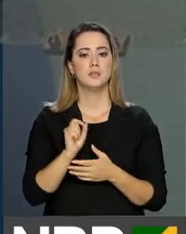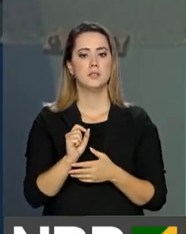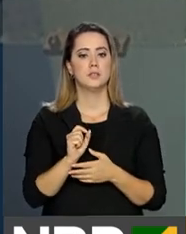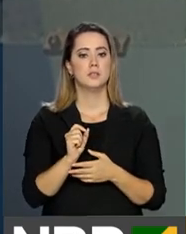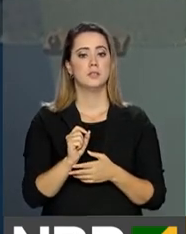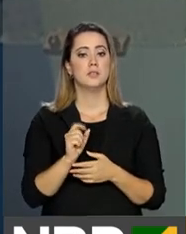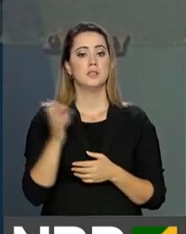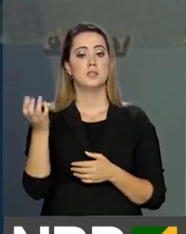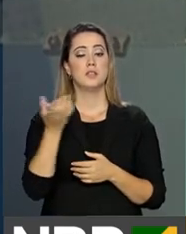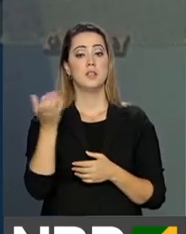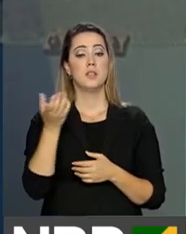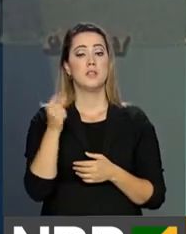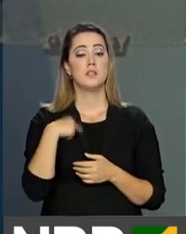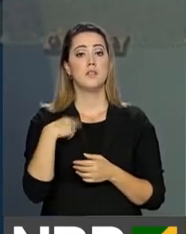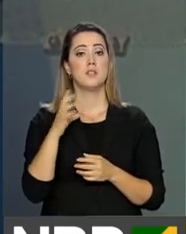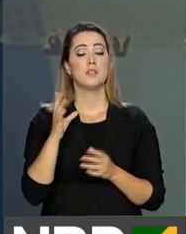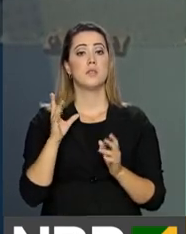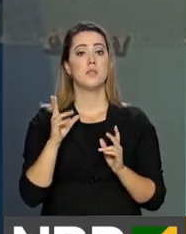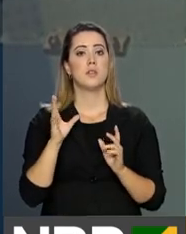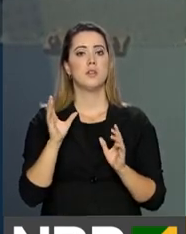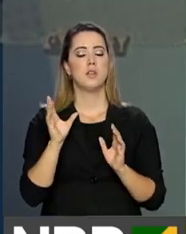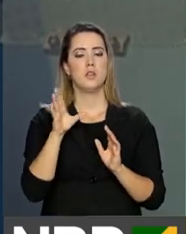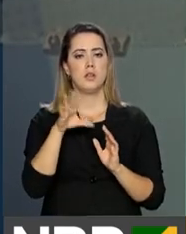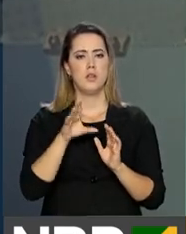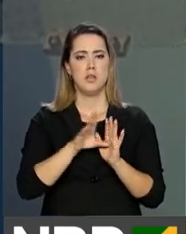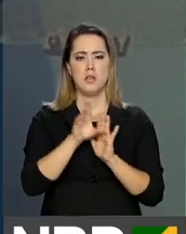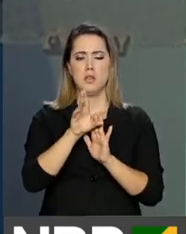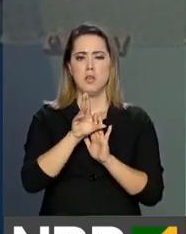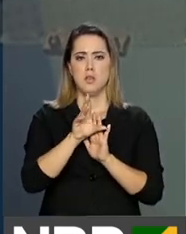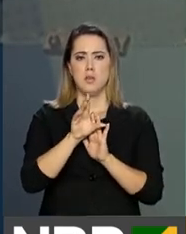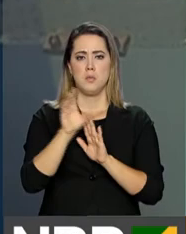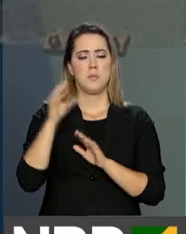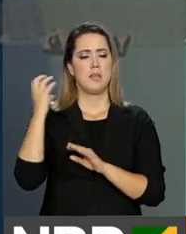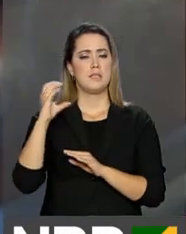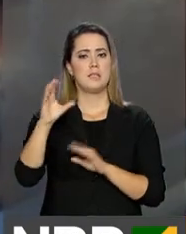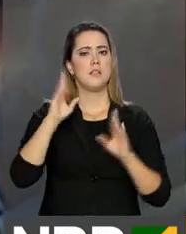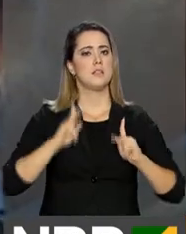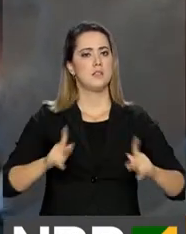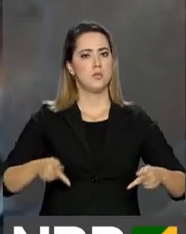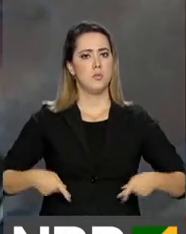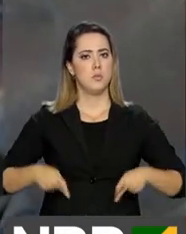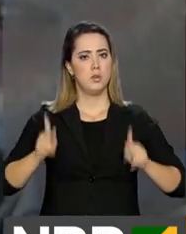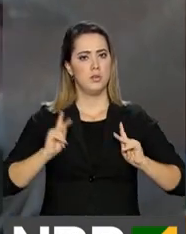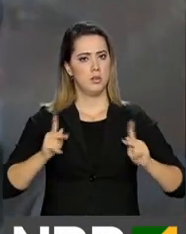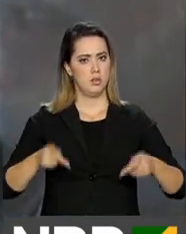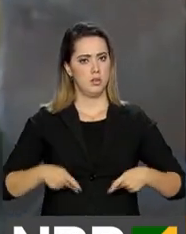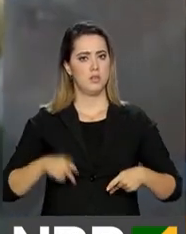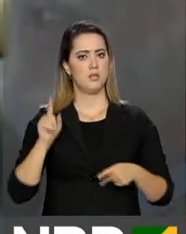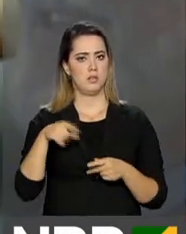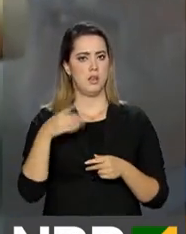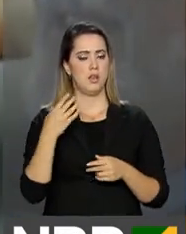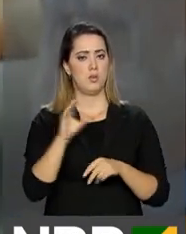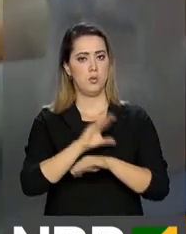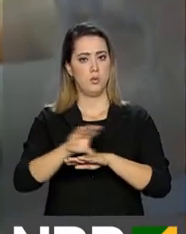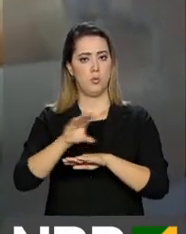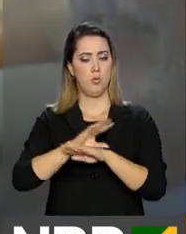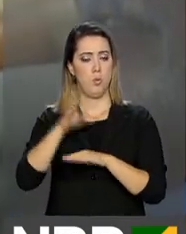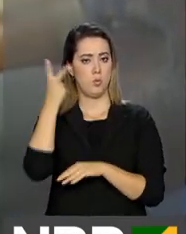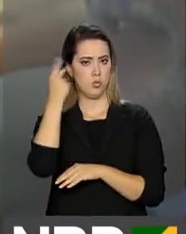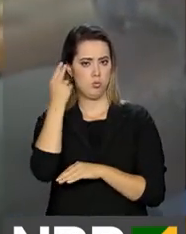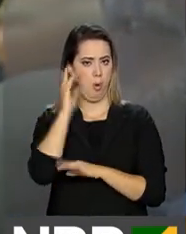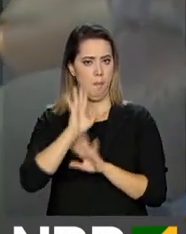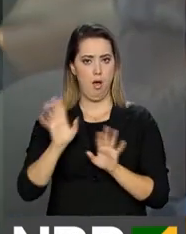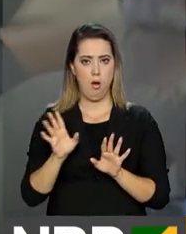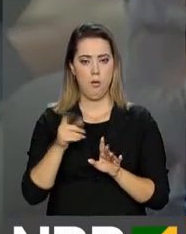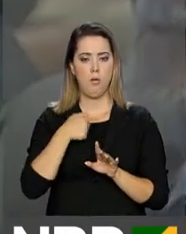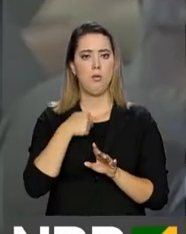Se você fosse fazer ciências humanas, advocacia, filosofia, etc., você ia para o curso clássico. Eu fiz o curso clássico, que